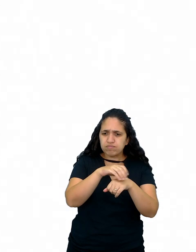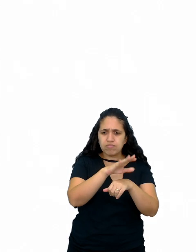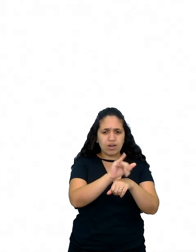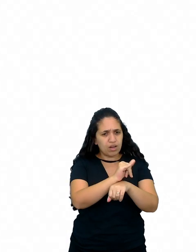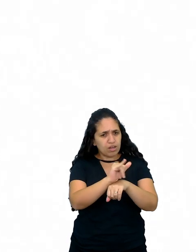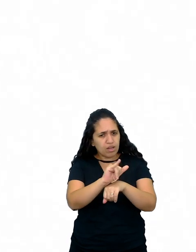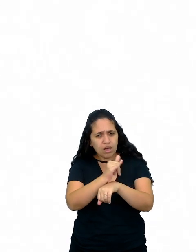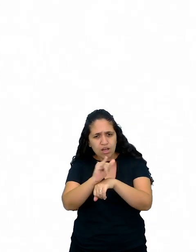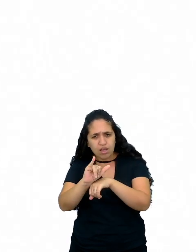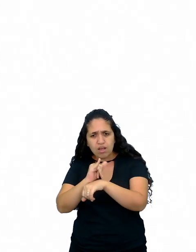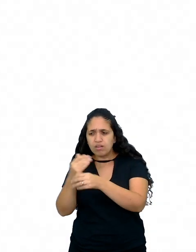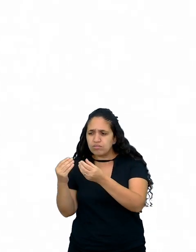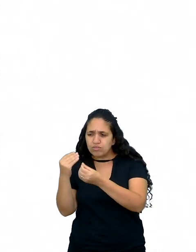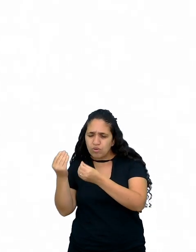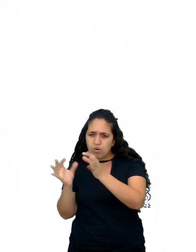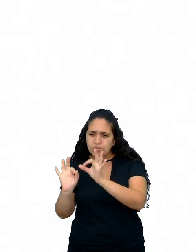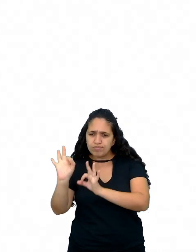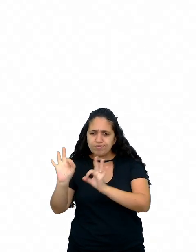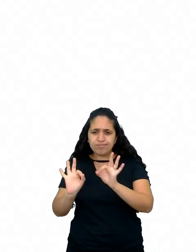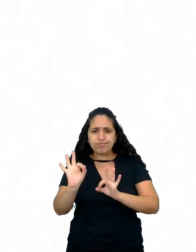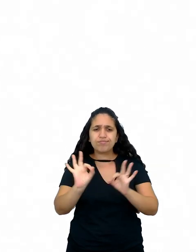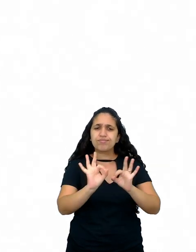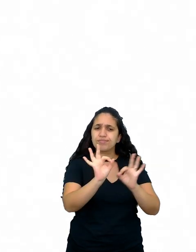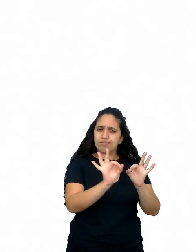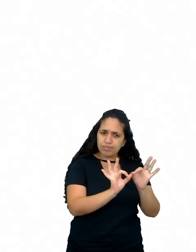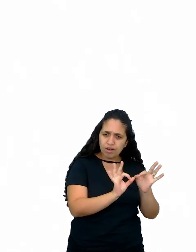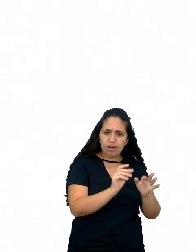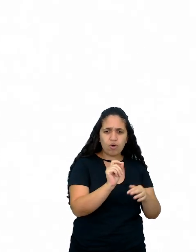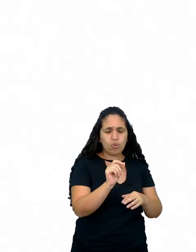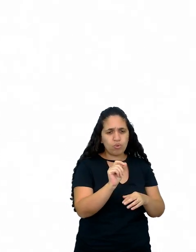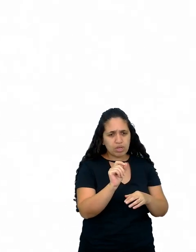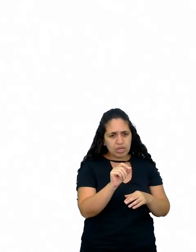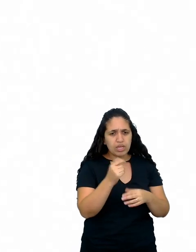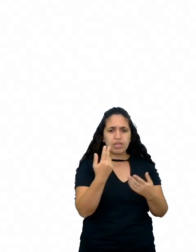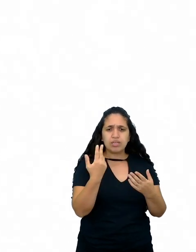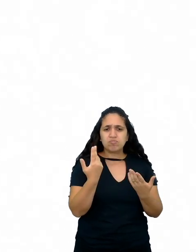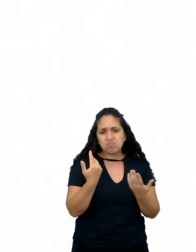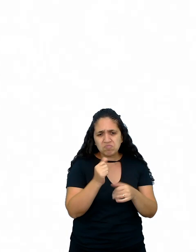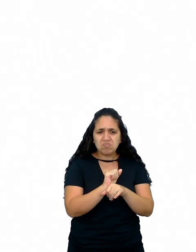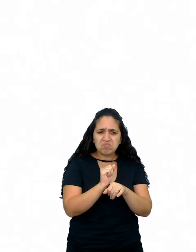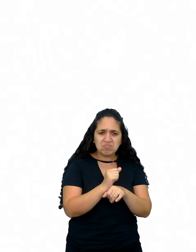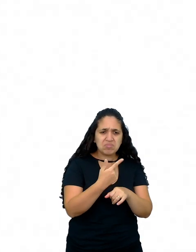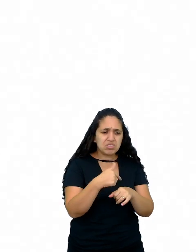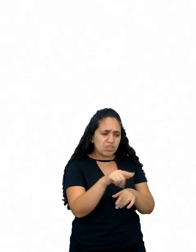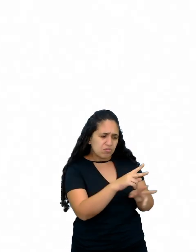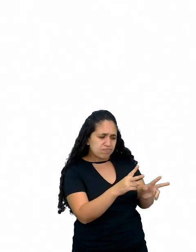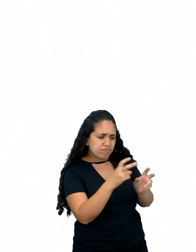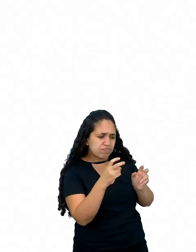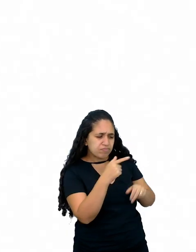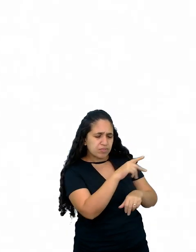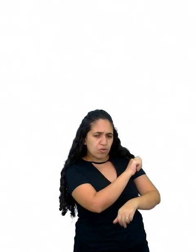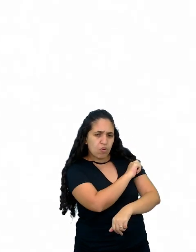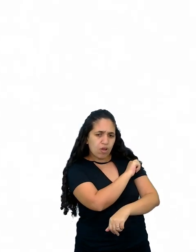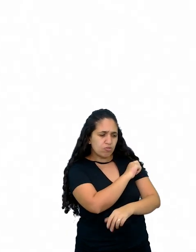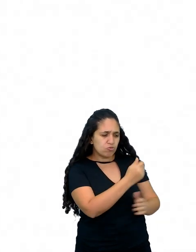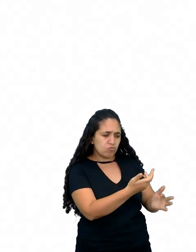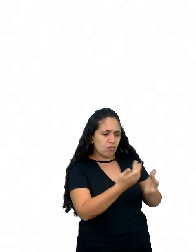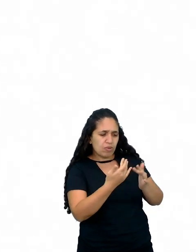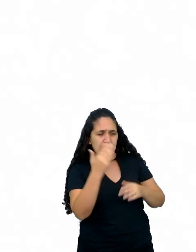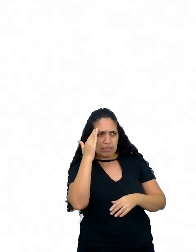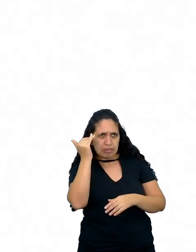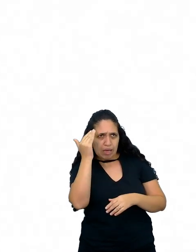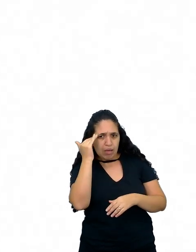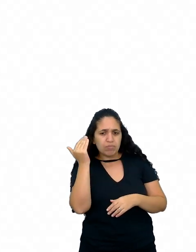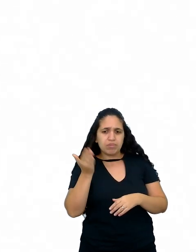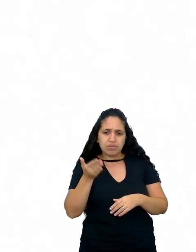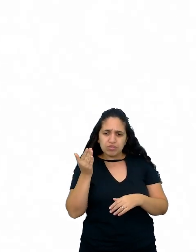sugestões de como fazer um projeto, o que, que a gente pode esperar que o estudante venha sabendo ou não, o que, que a